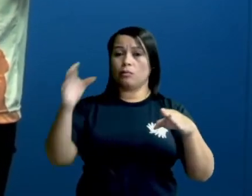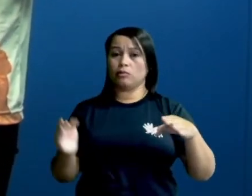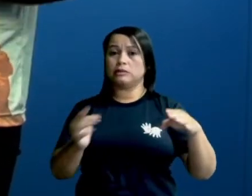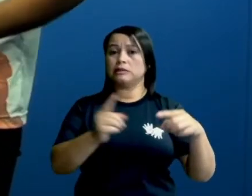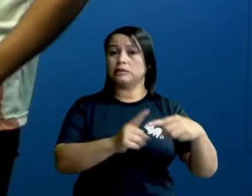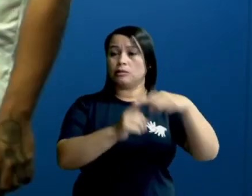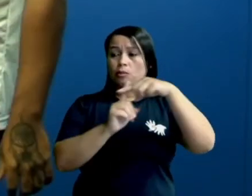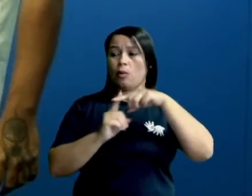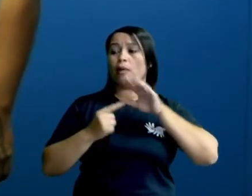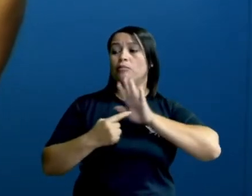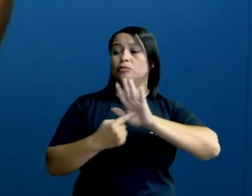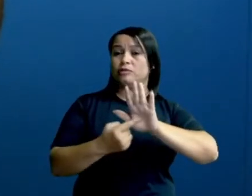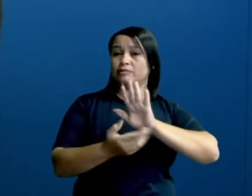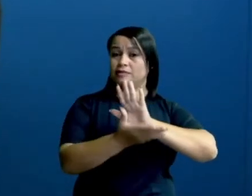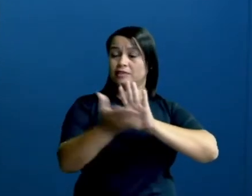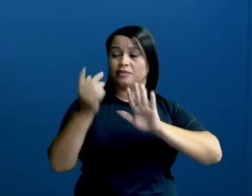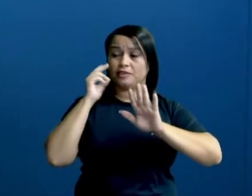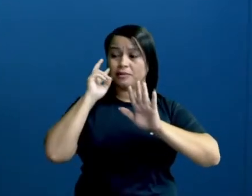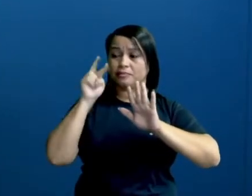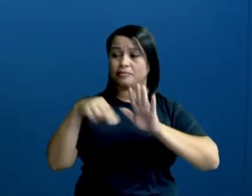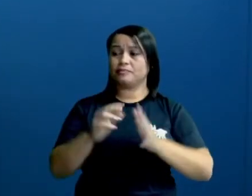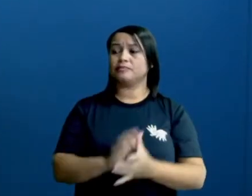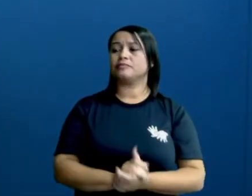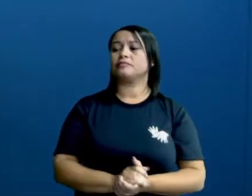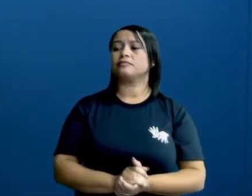para vocês.